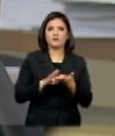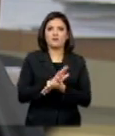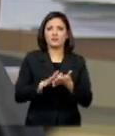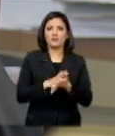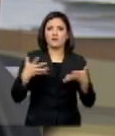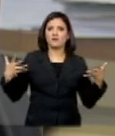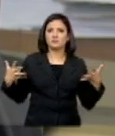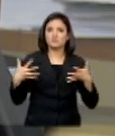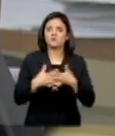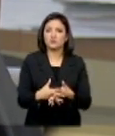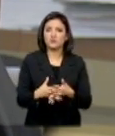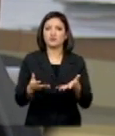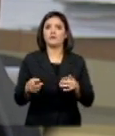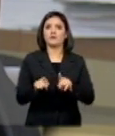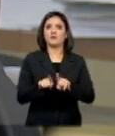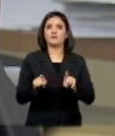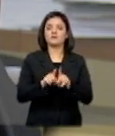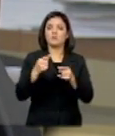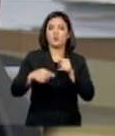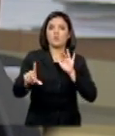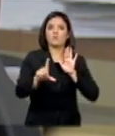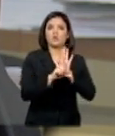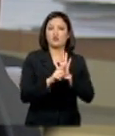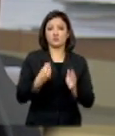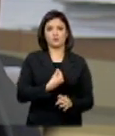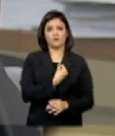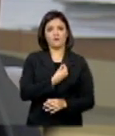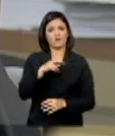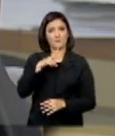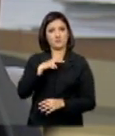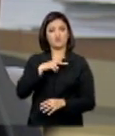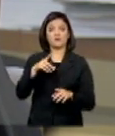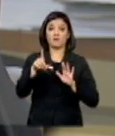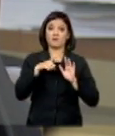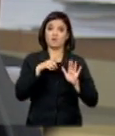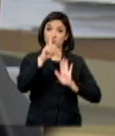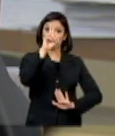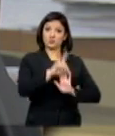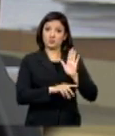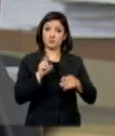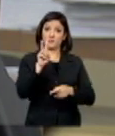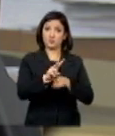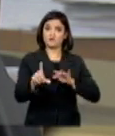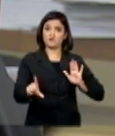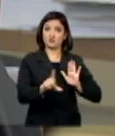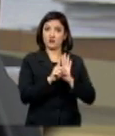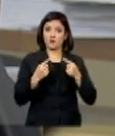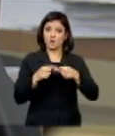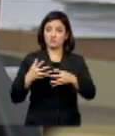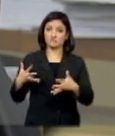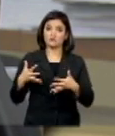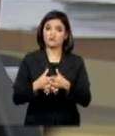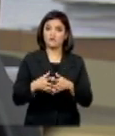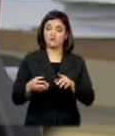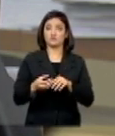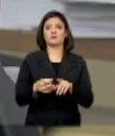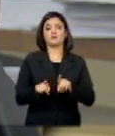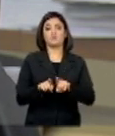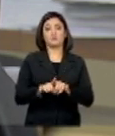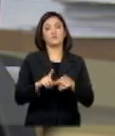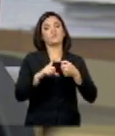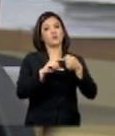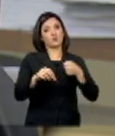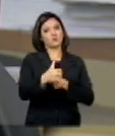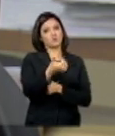particular possuindo direito à proteção da lei contra essas interferências ou atentar artigo 16